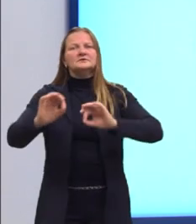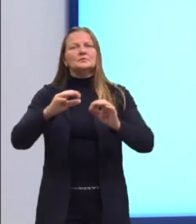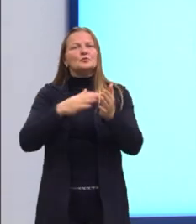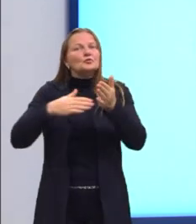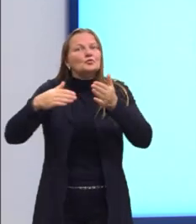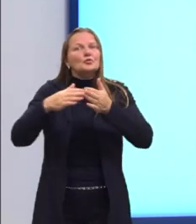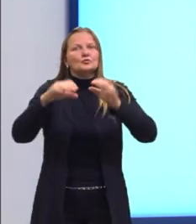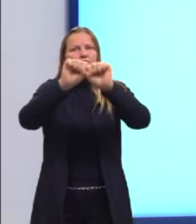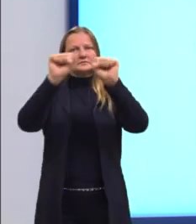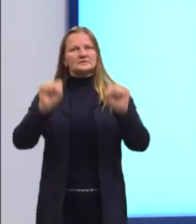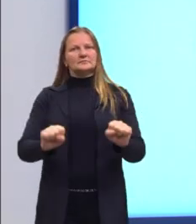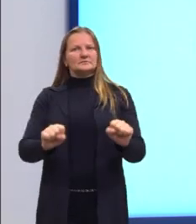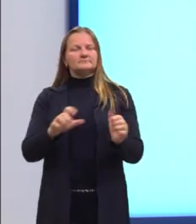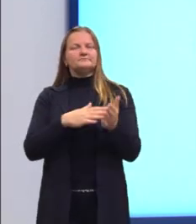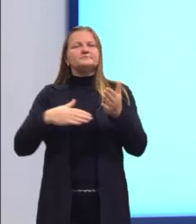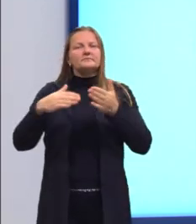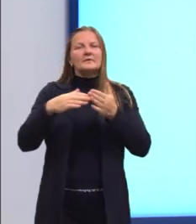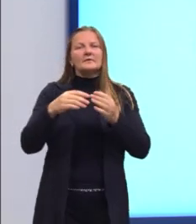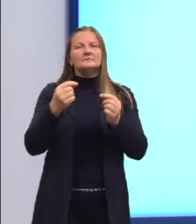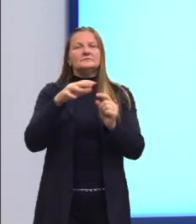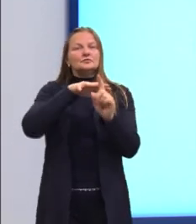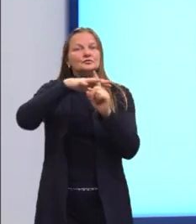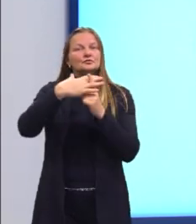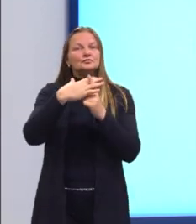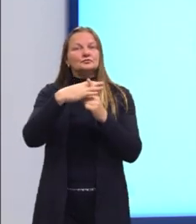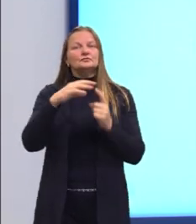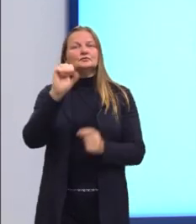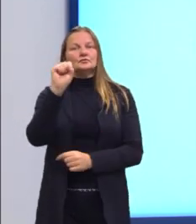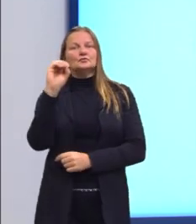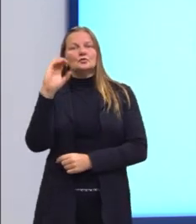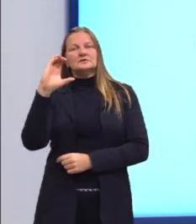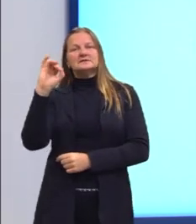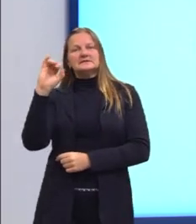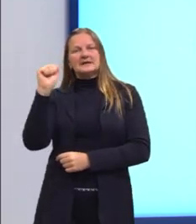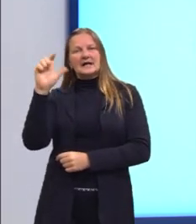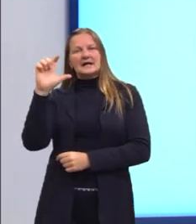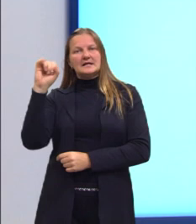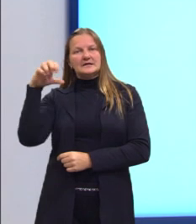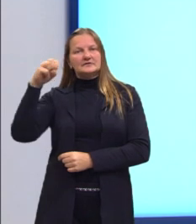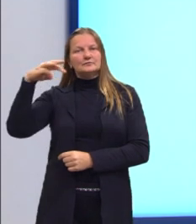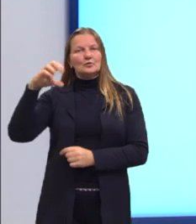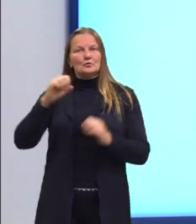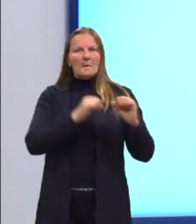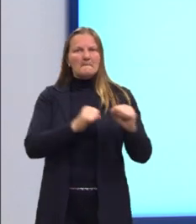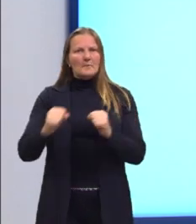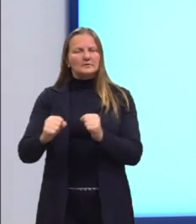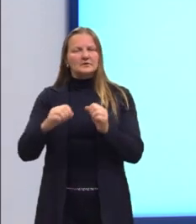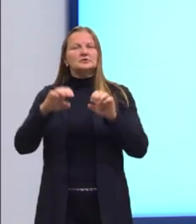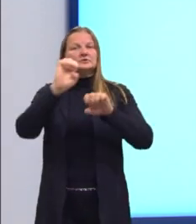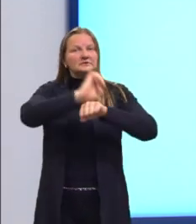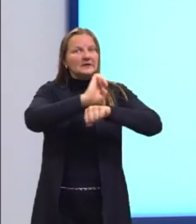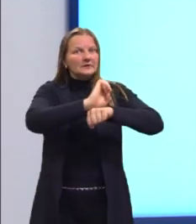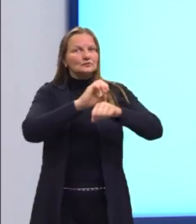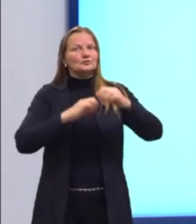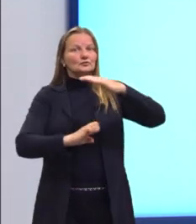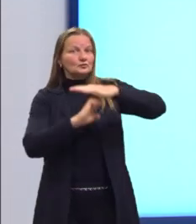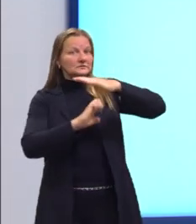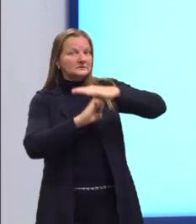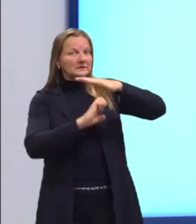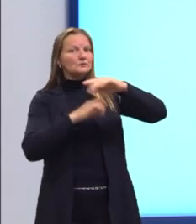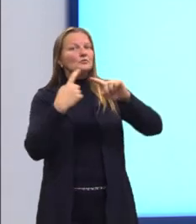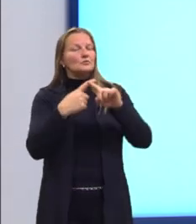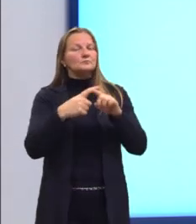cima desses anos tá então o sistema socialismo socialista Então quem tinha o poder era justamente o estado e no